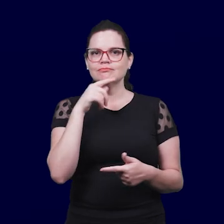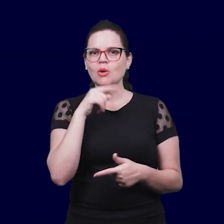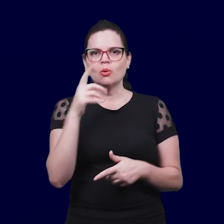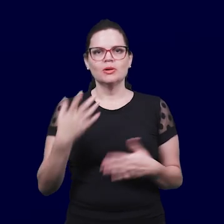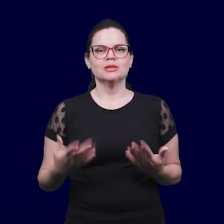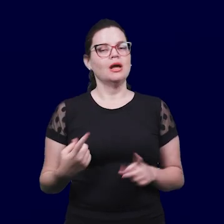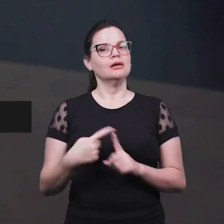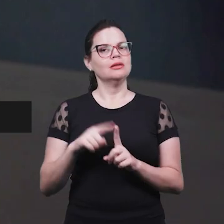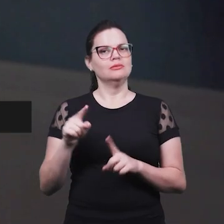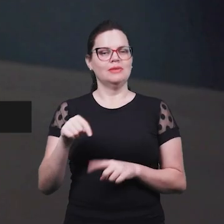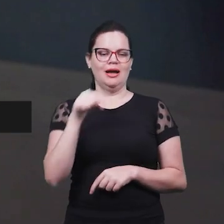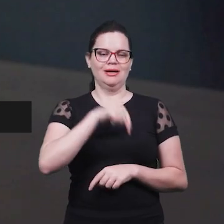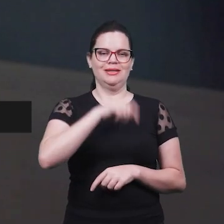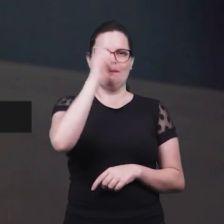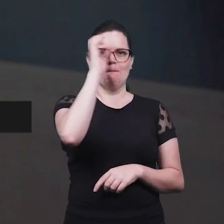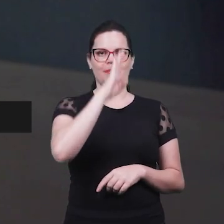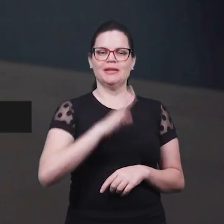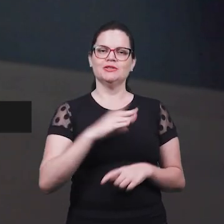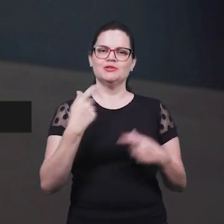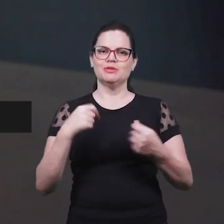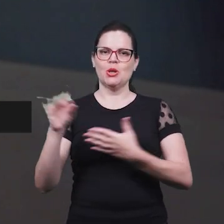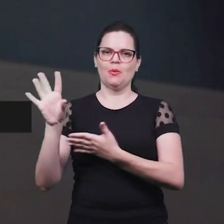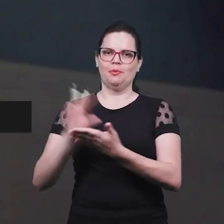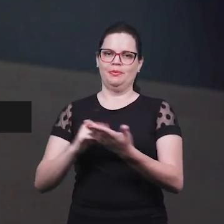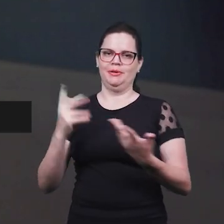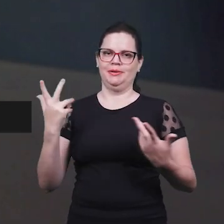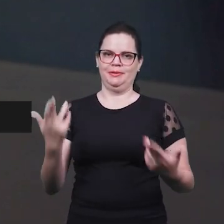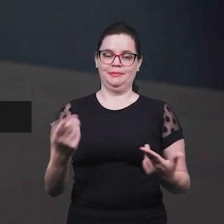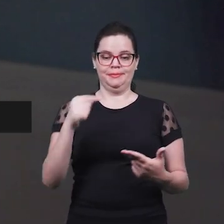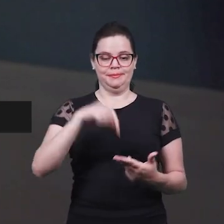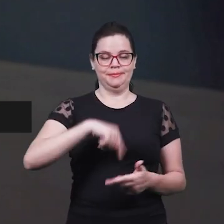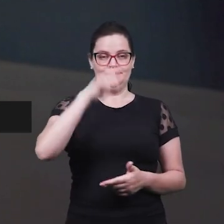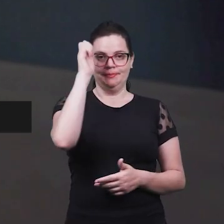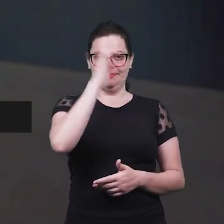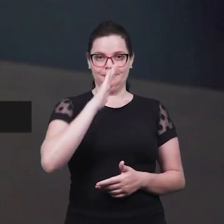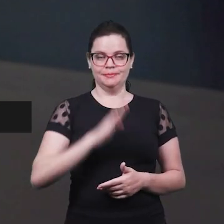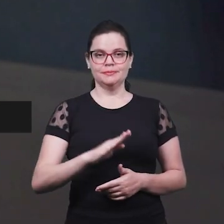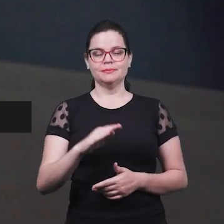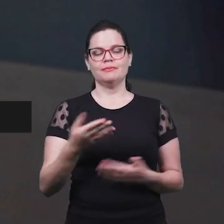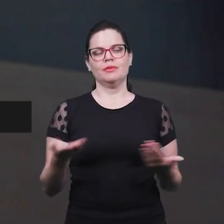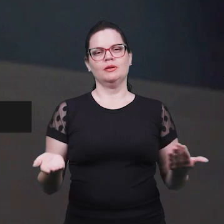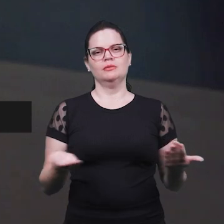renda. No Brasil, a gente precisa disso. Existe hoje no Brasil